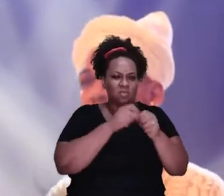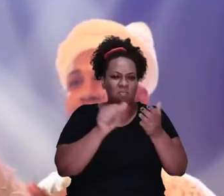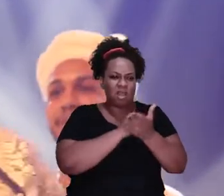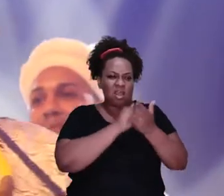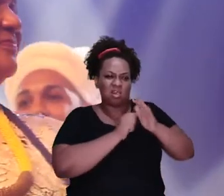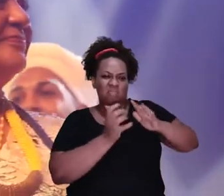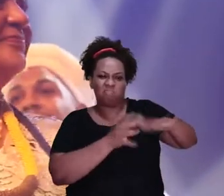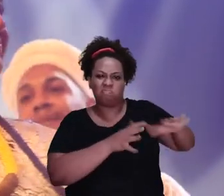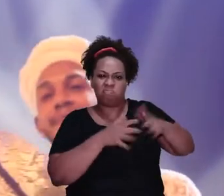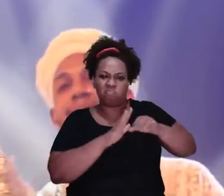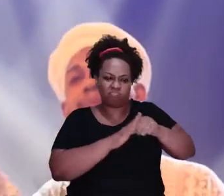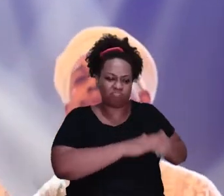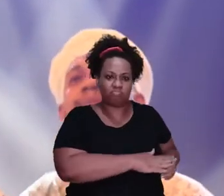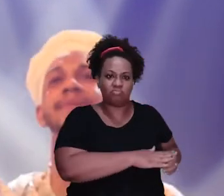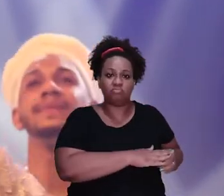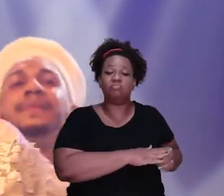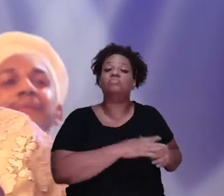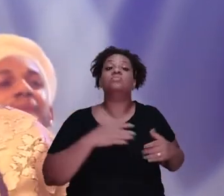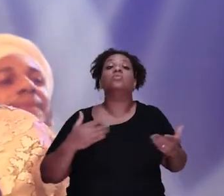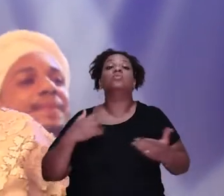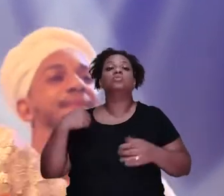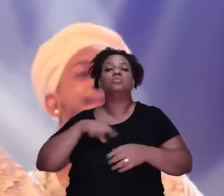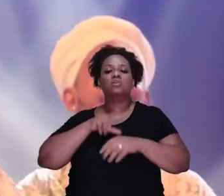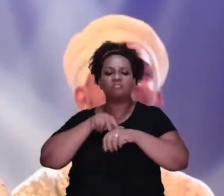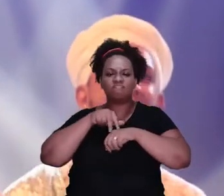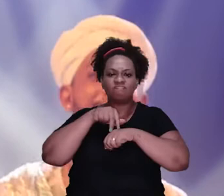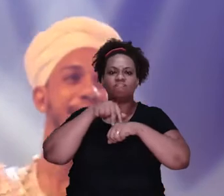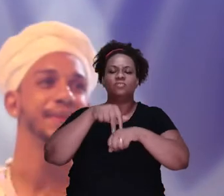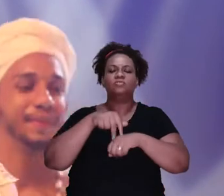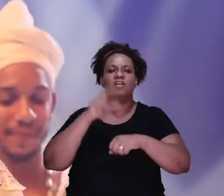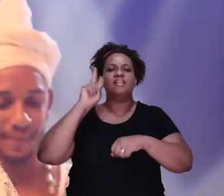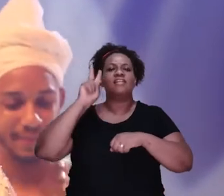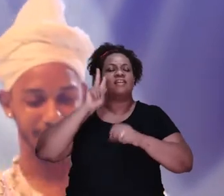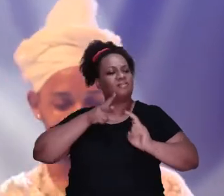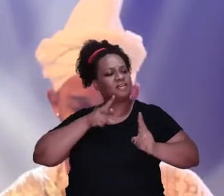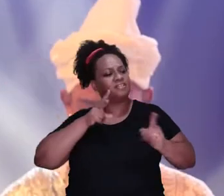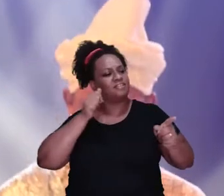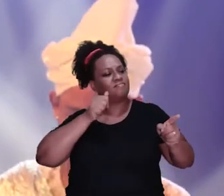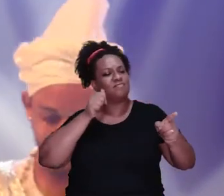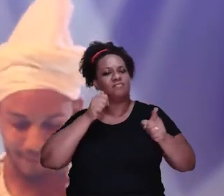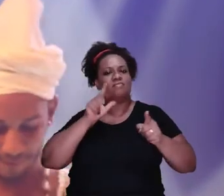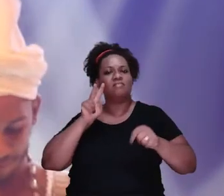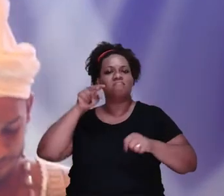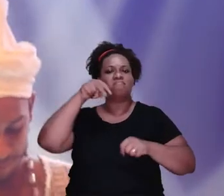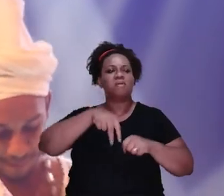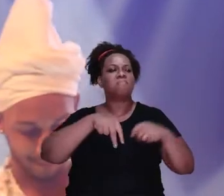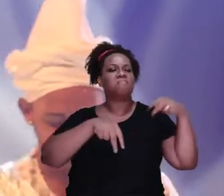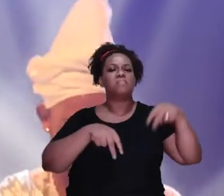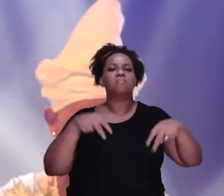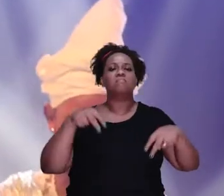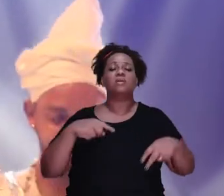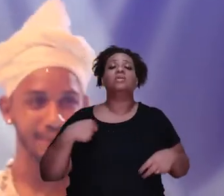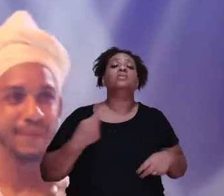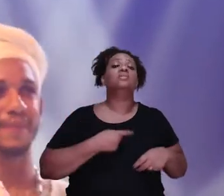seja um pouco causa de espaço e que nós que somos vozes hoje na sociedade lembrei-me simples isso quando a gente